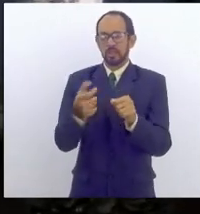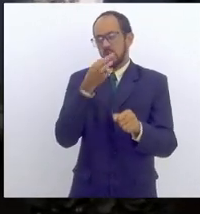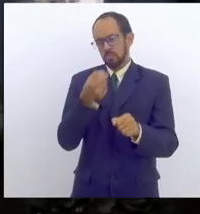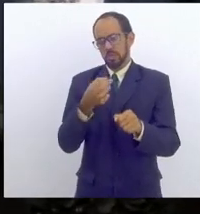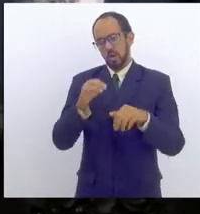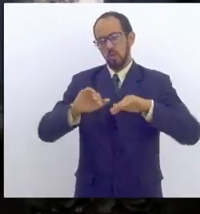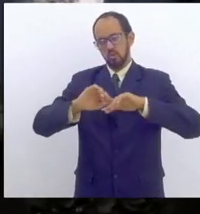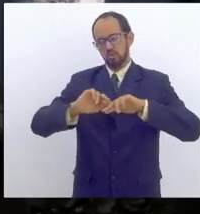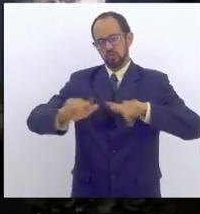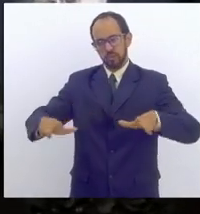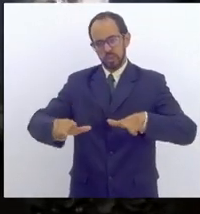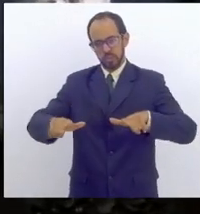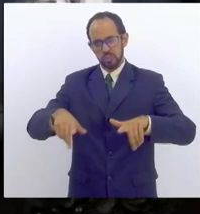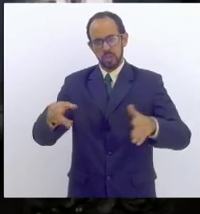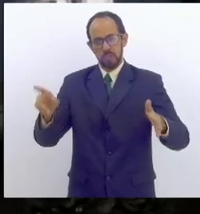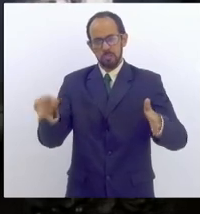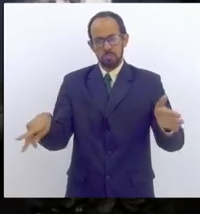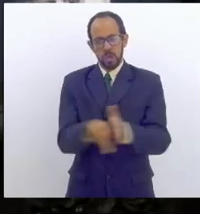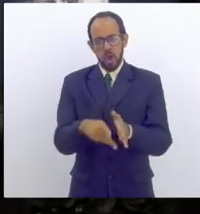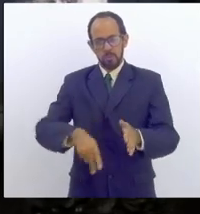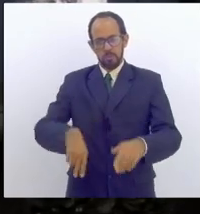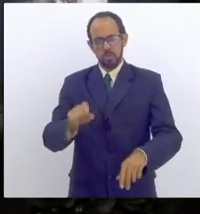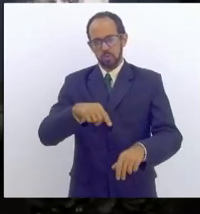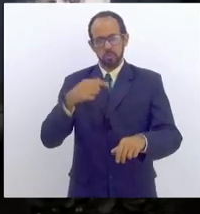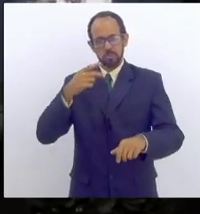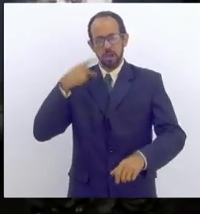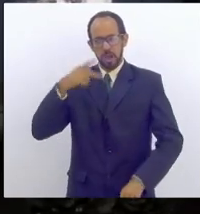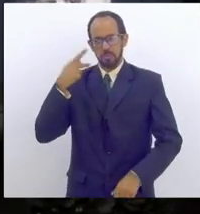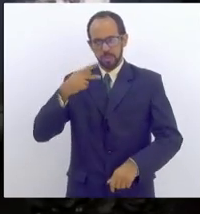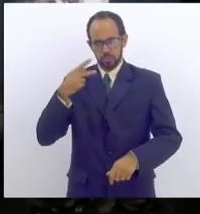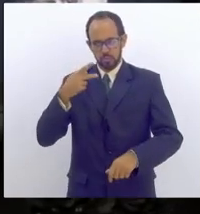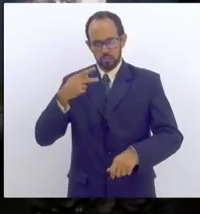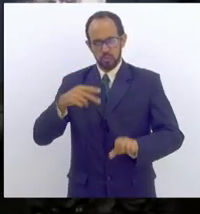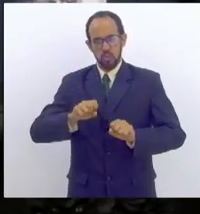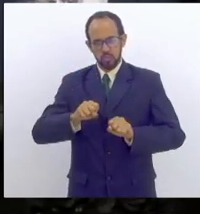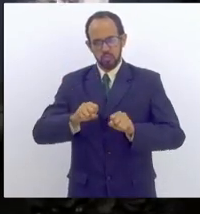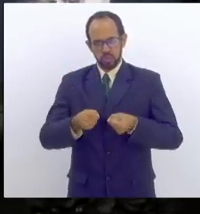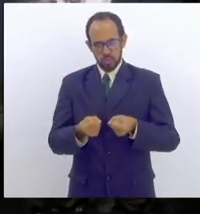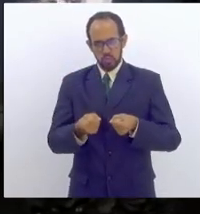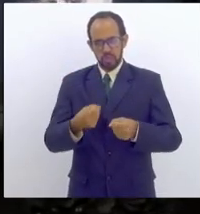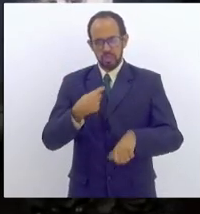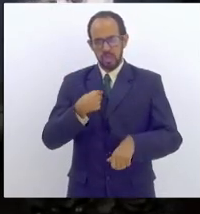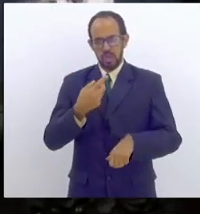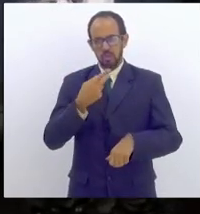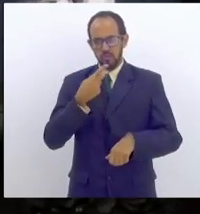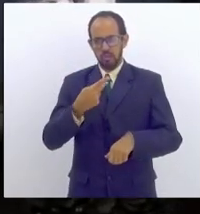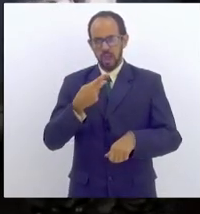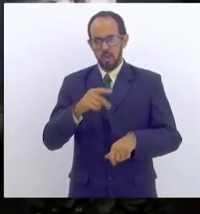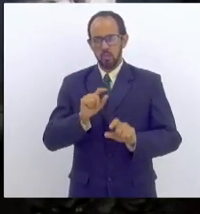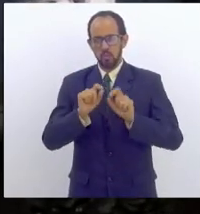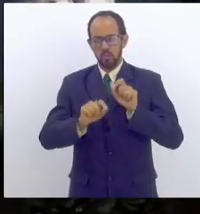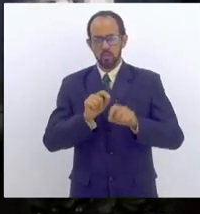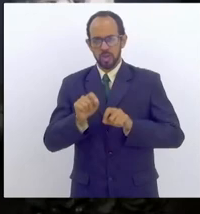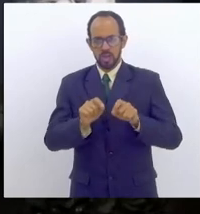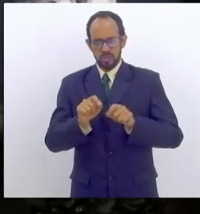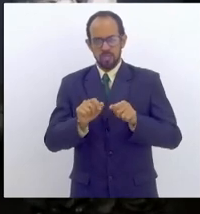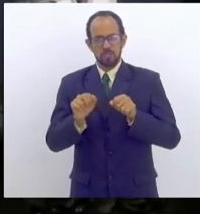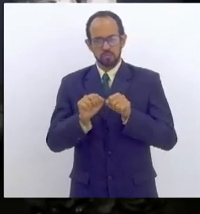E seguramente, né, falo por todas as minhas companheiras e companheiros, vamos exercer